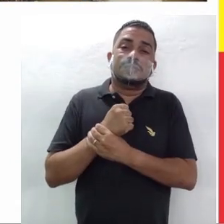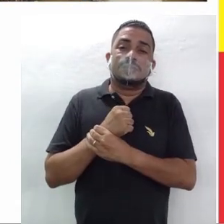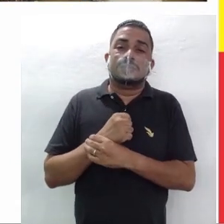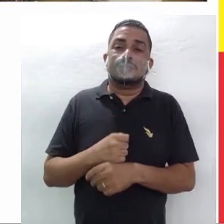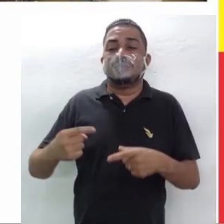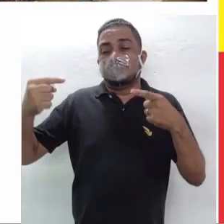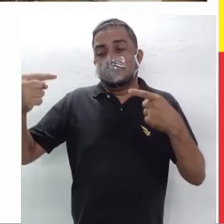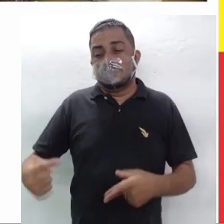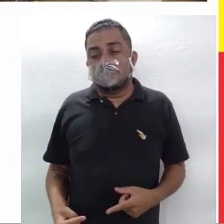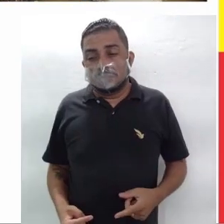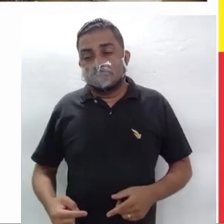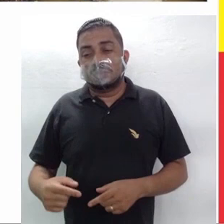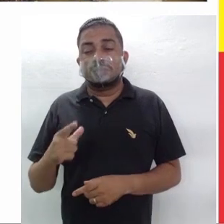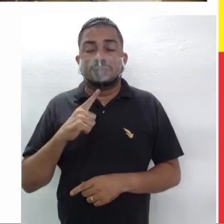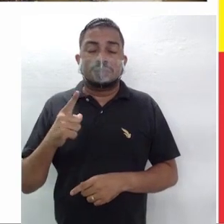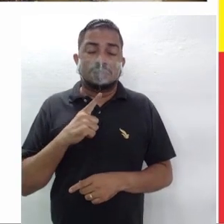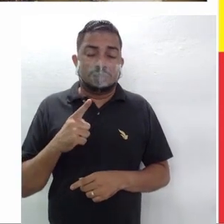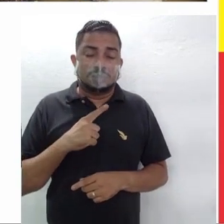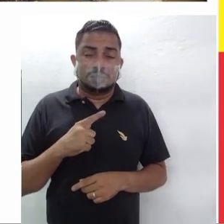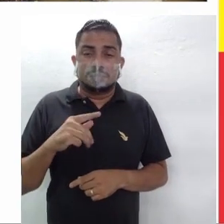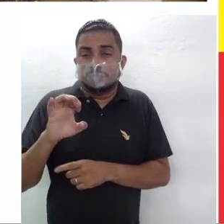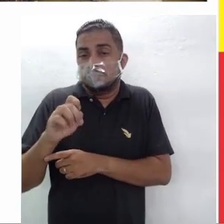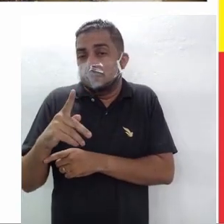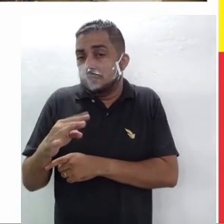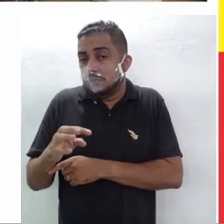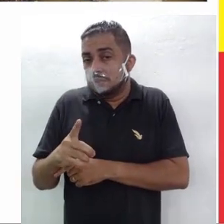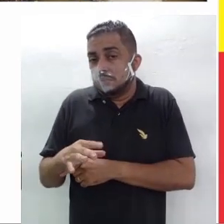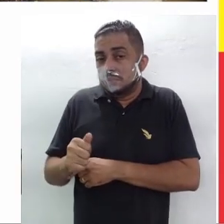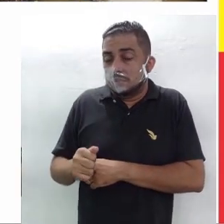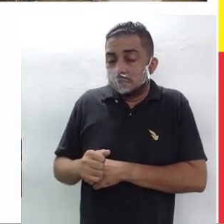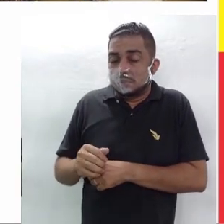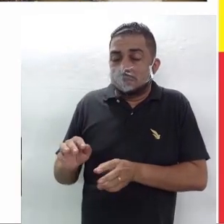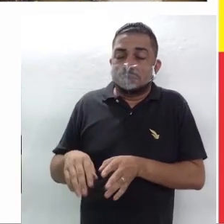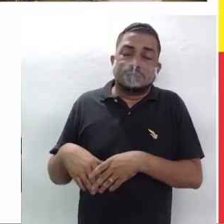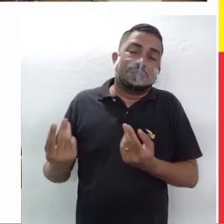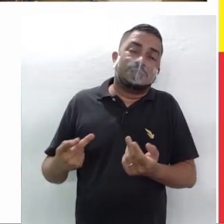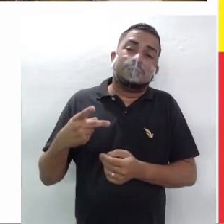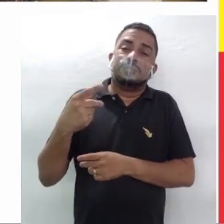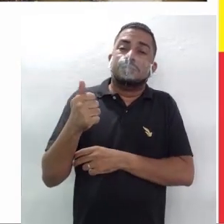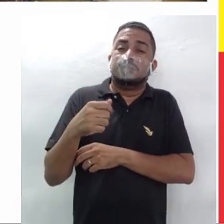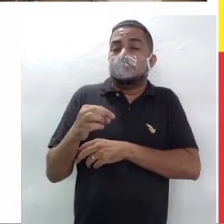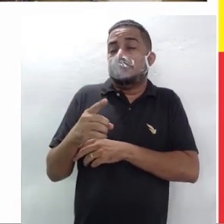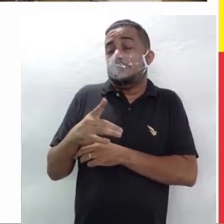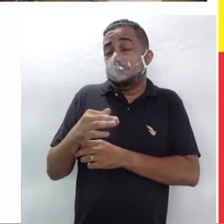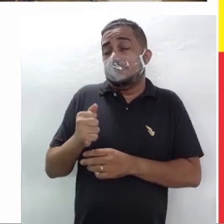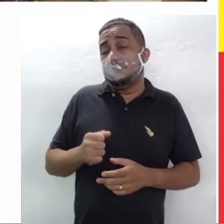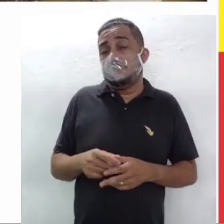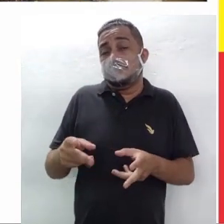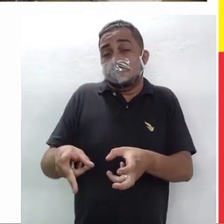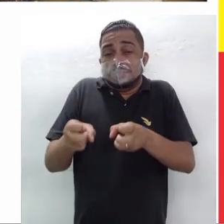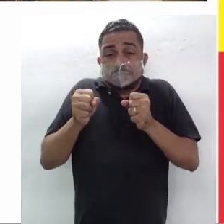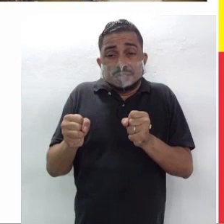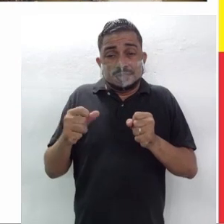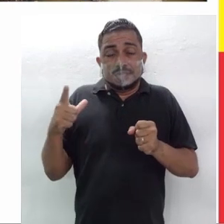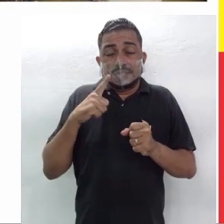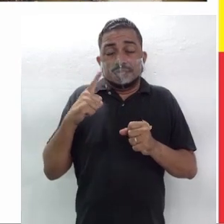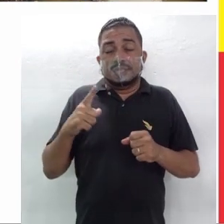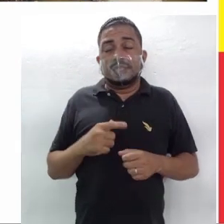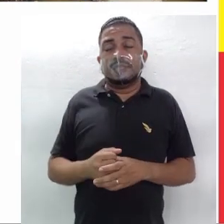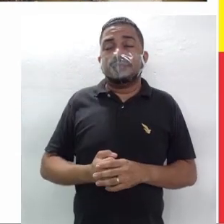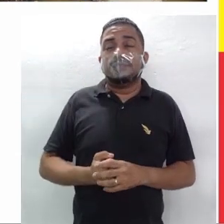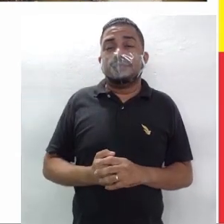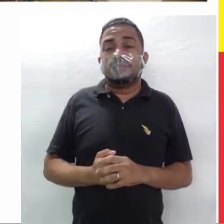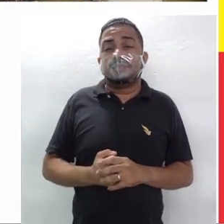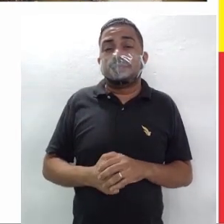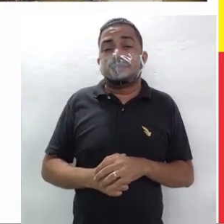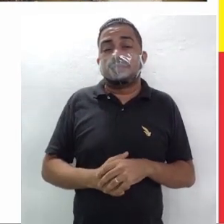defesas para combatê-los, acarretando aí epidemias e pandemias. Então, você pode observar bem nessa imagem